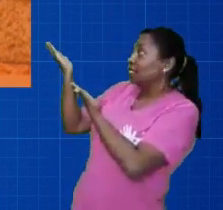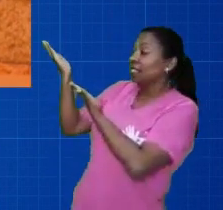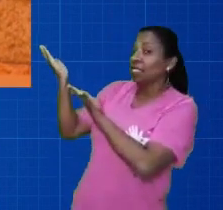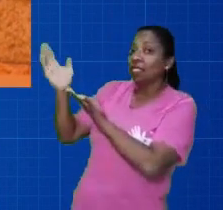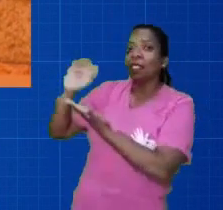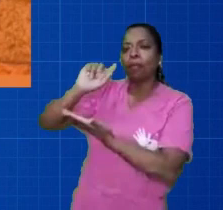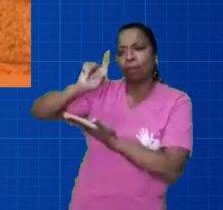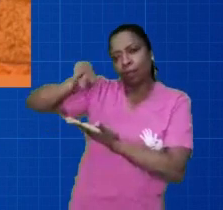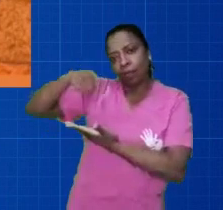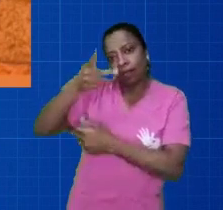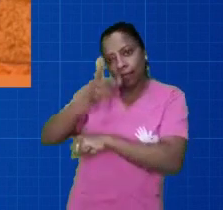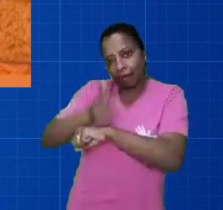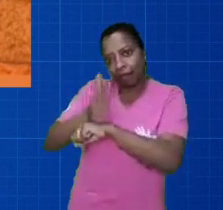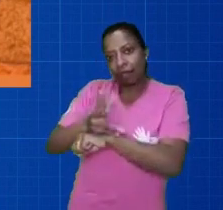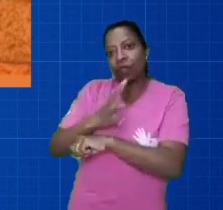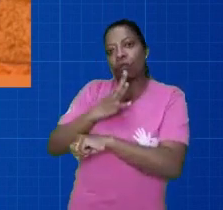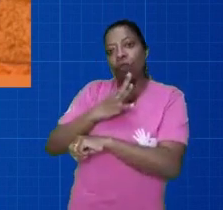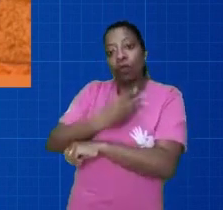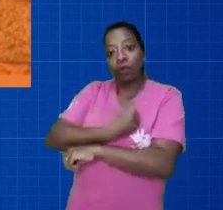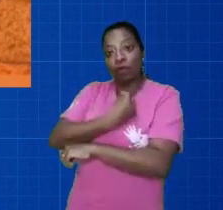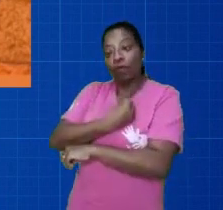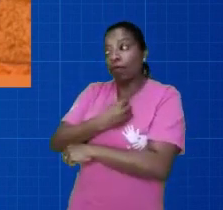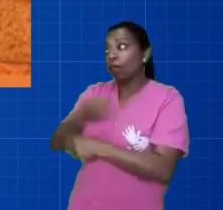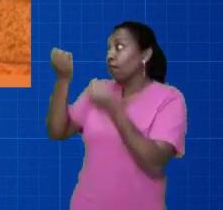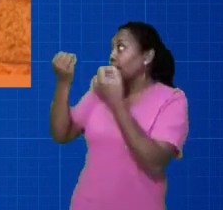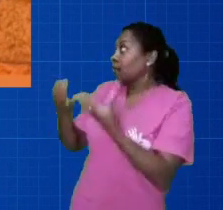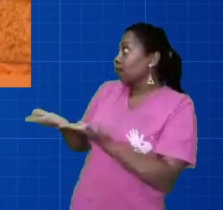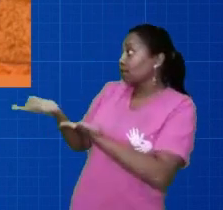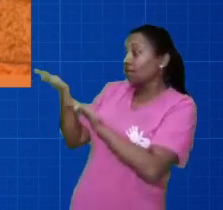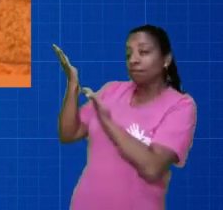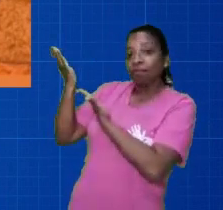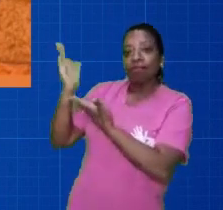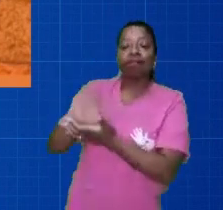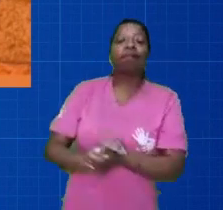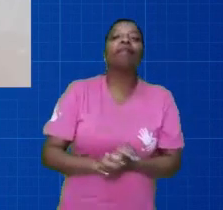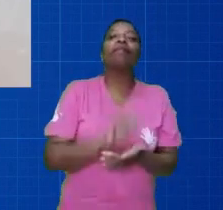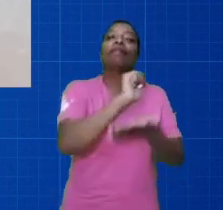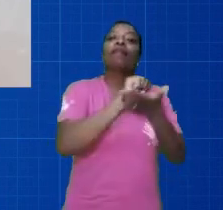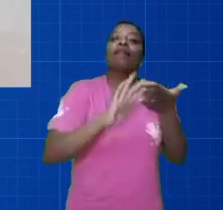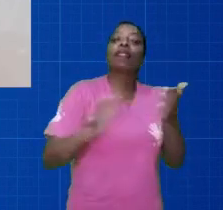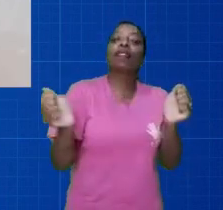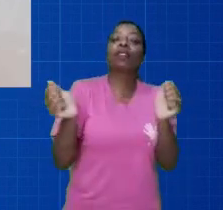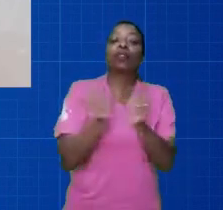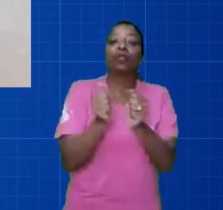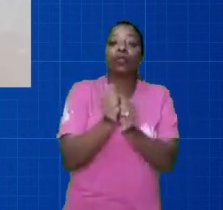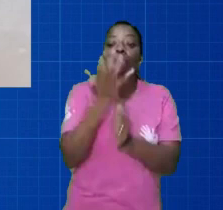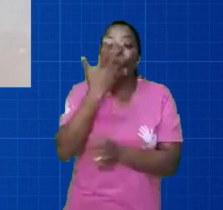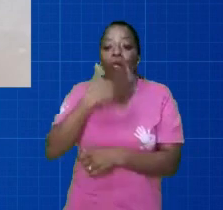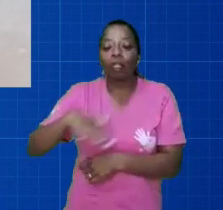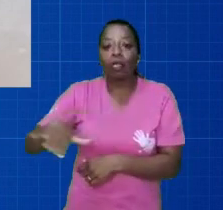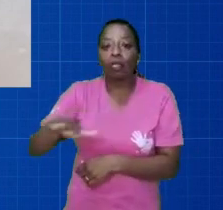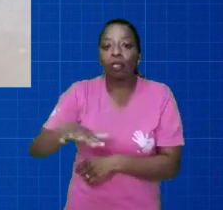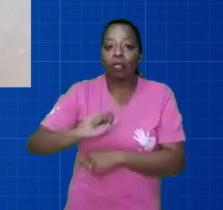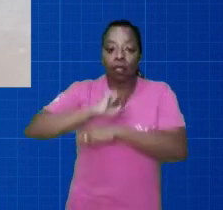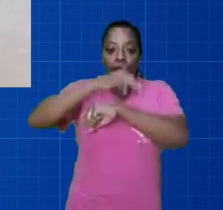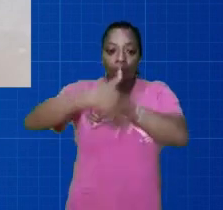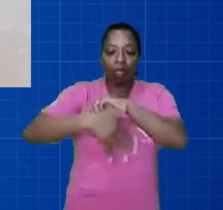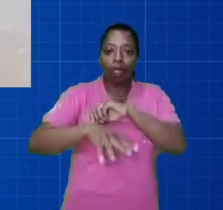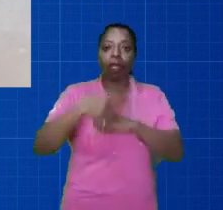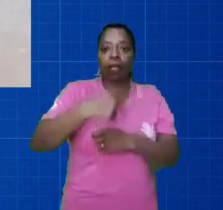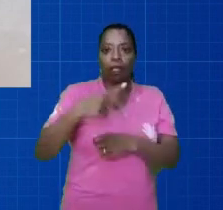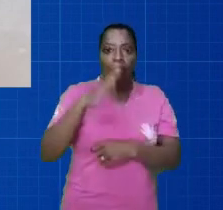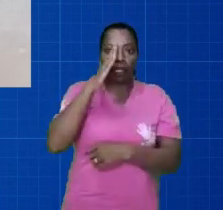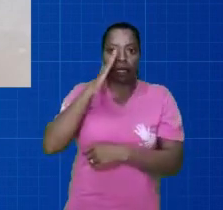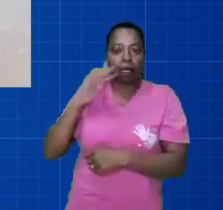que estão disponíveis para vocês conhecer a vida deles. Uma atividade que nós fizemos com as crianças no Parque Cachoeira